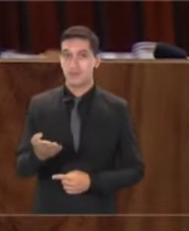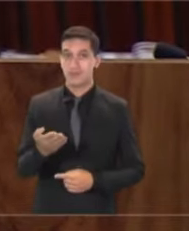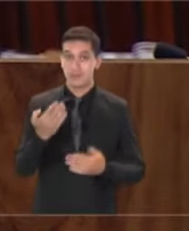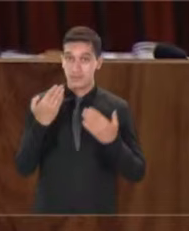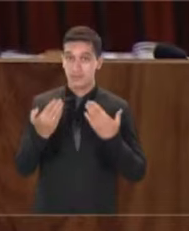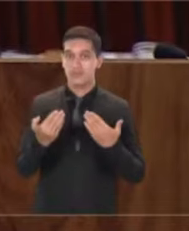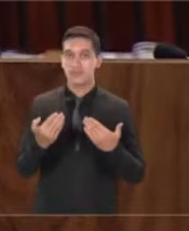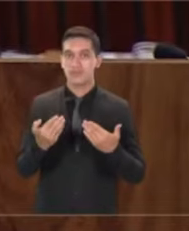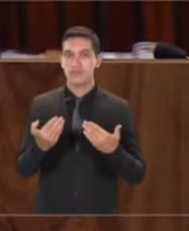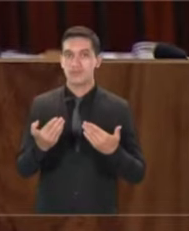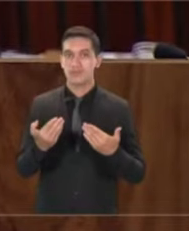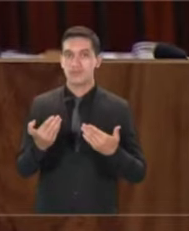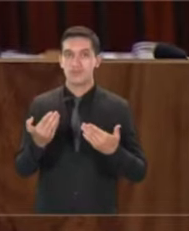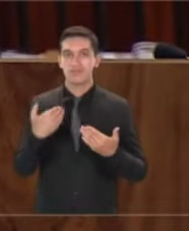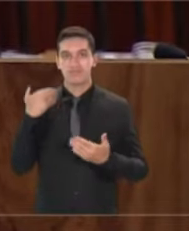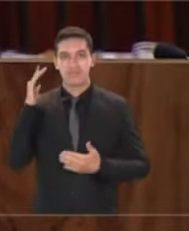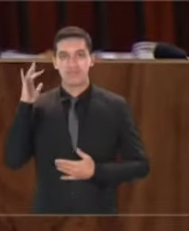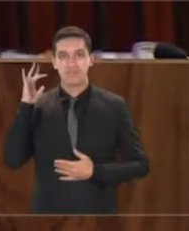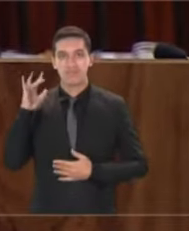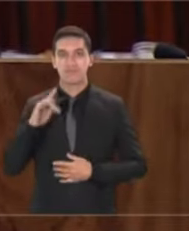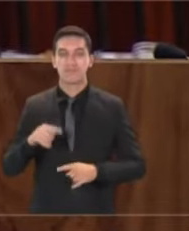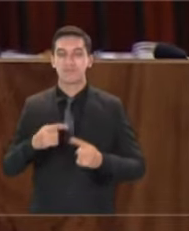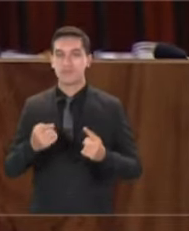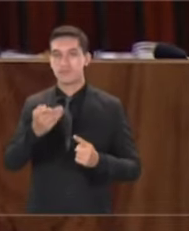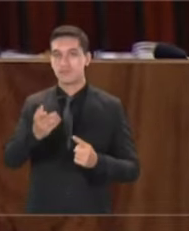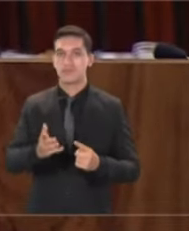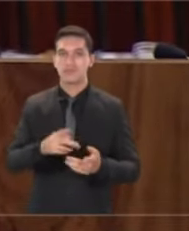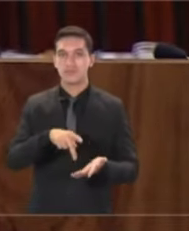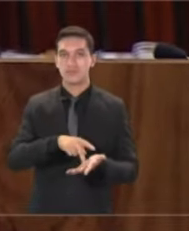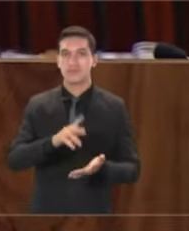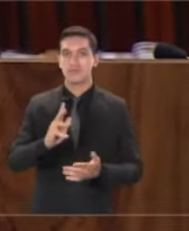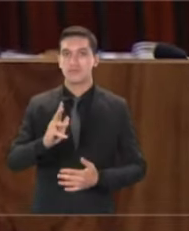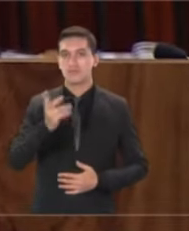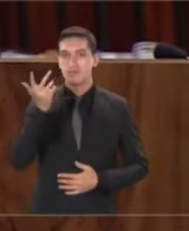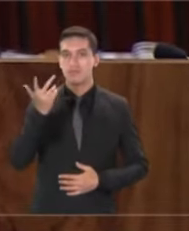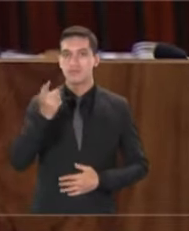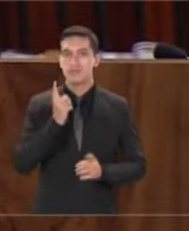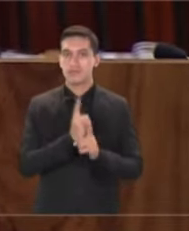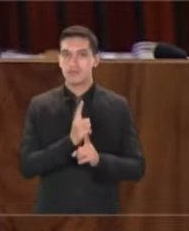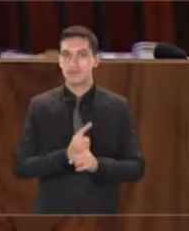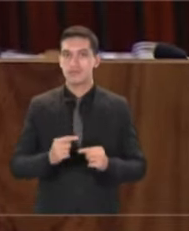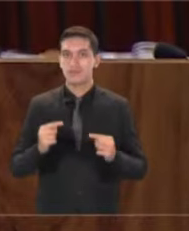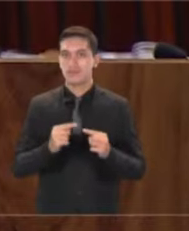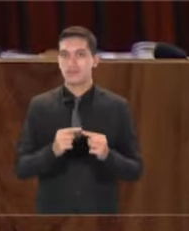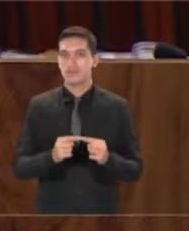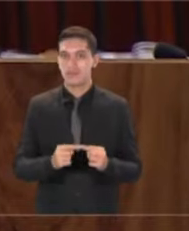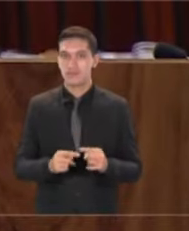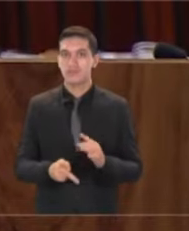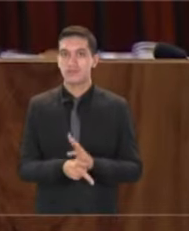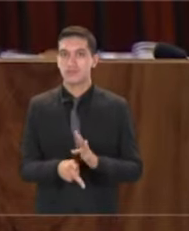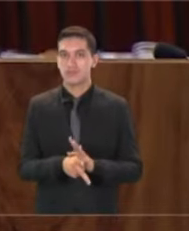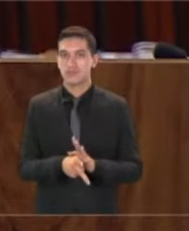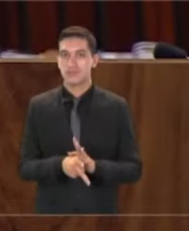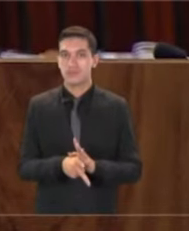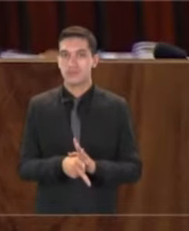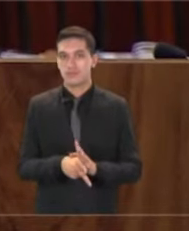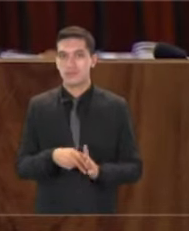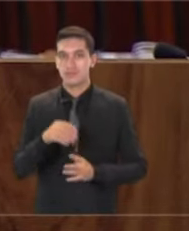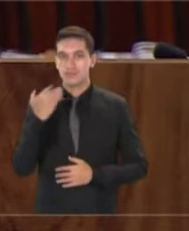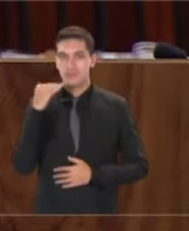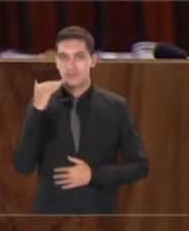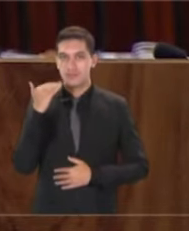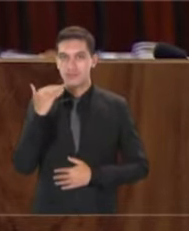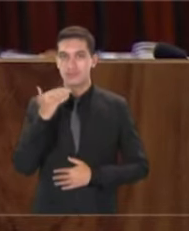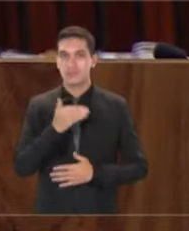que quando isso ocorrer, em decorrência da aplicação do entendimento